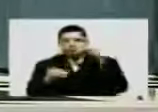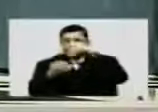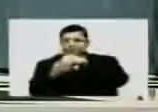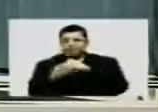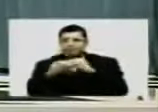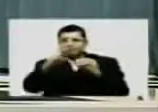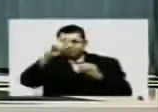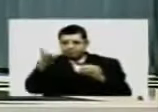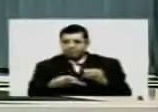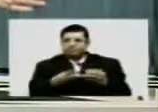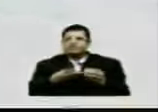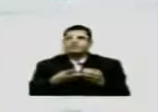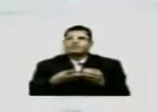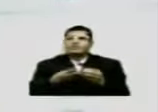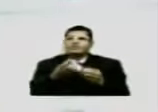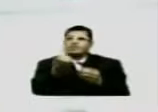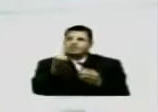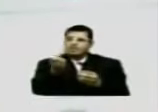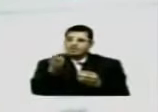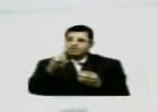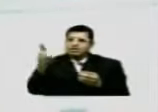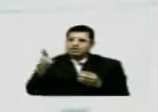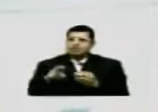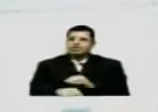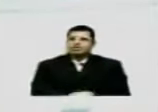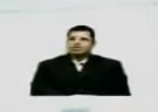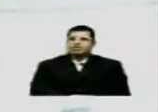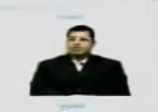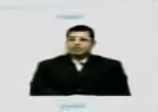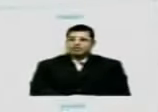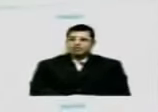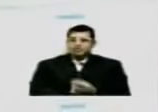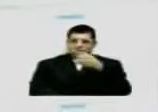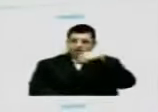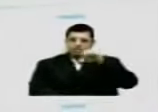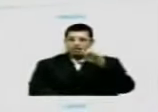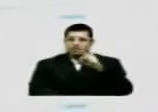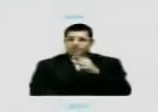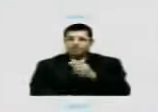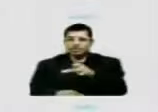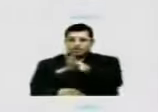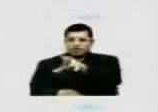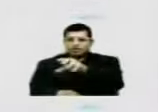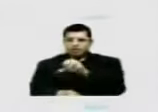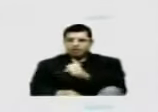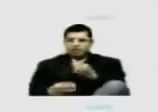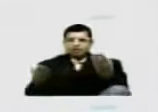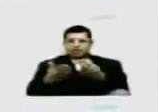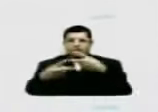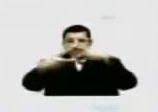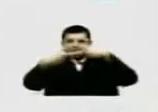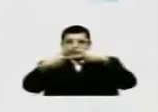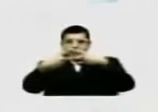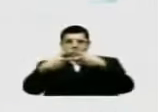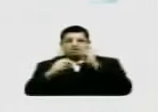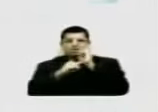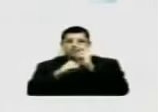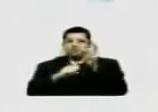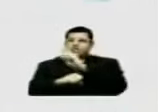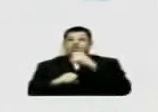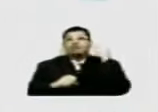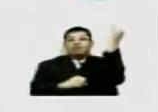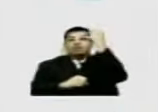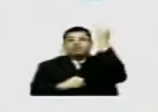compõem esses 2 milhões e 700 mil reais foram contraídas na atual administração da Assembleia.